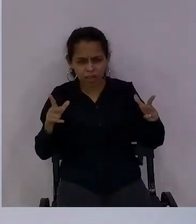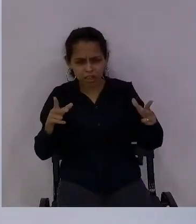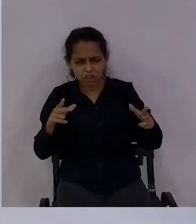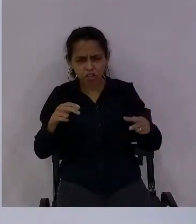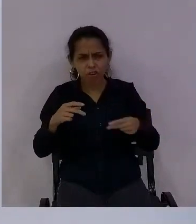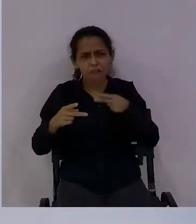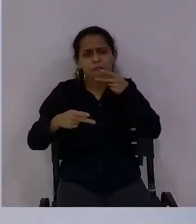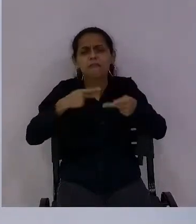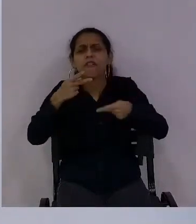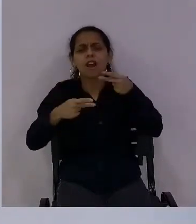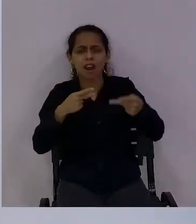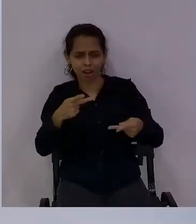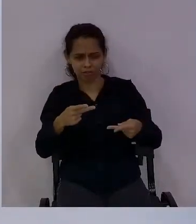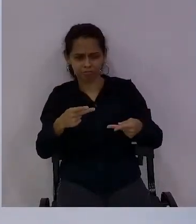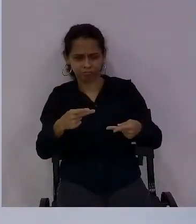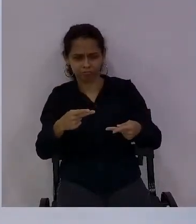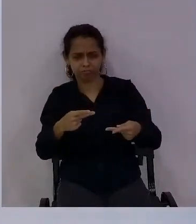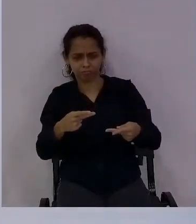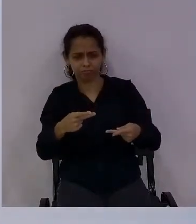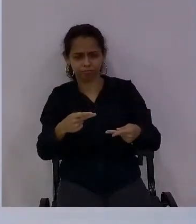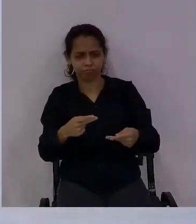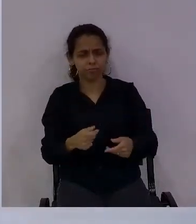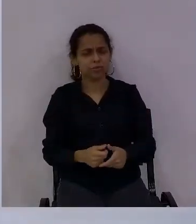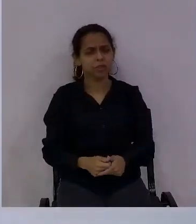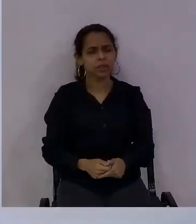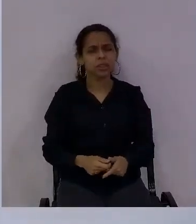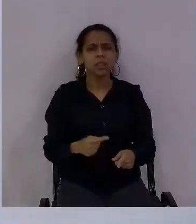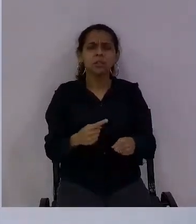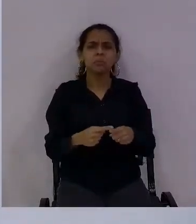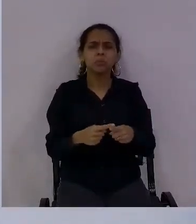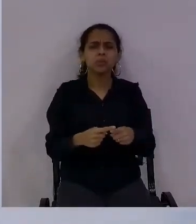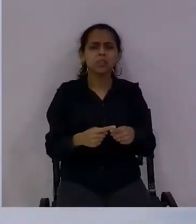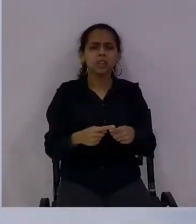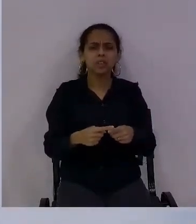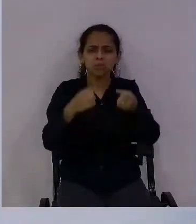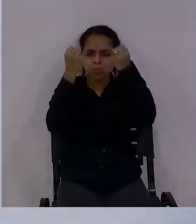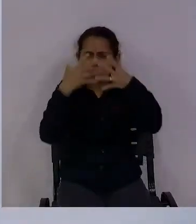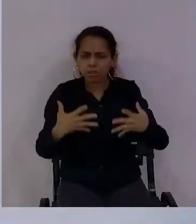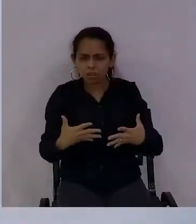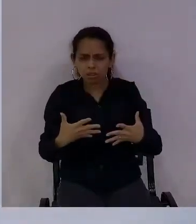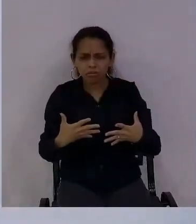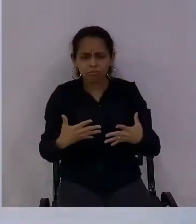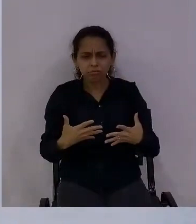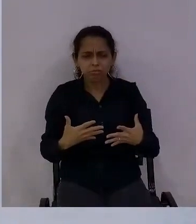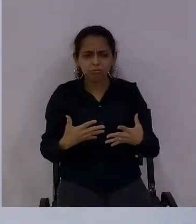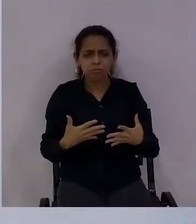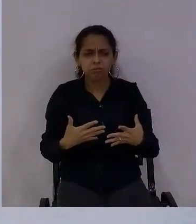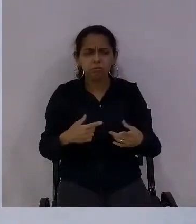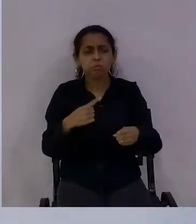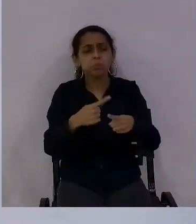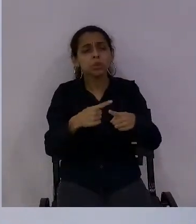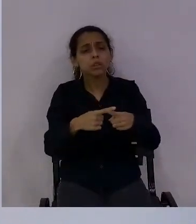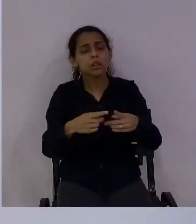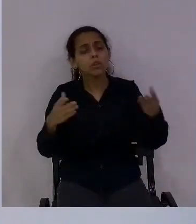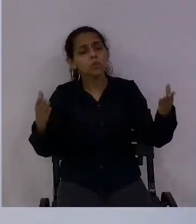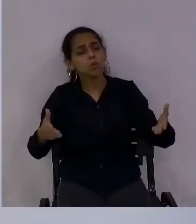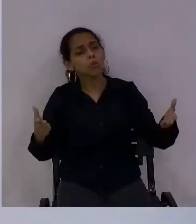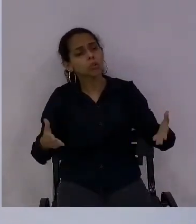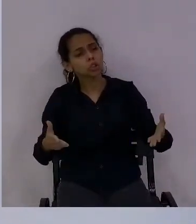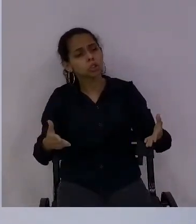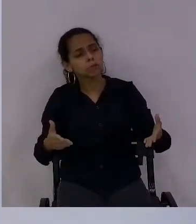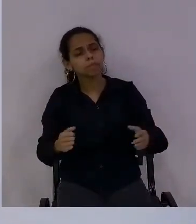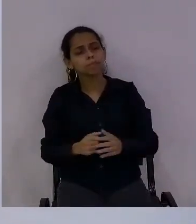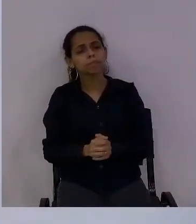grega de denominar o Salvador. E por que eu estou falando sobre isso? Porque há, hoje em dia, em